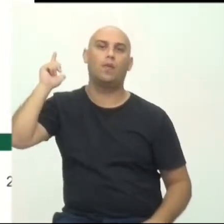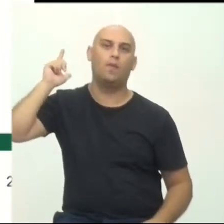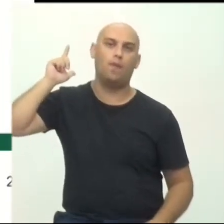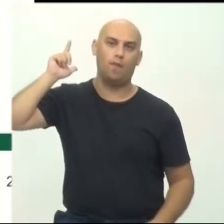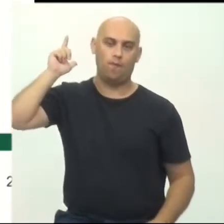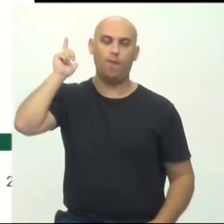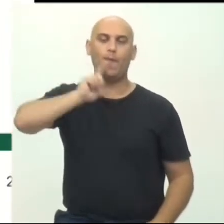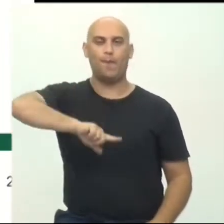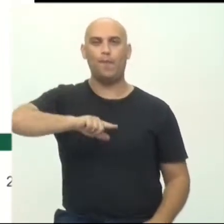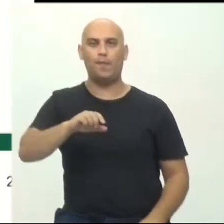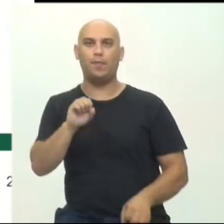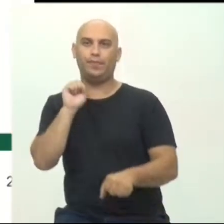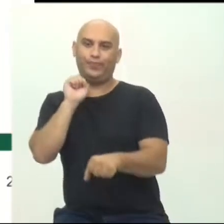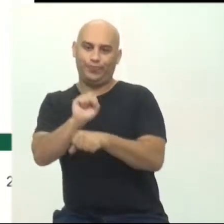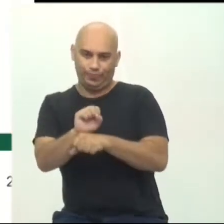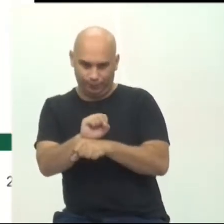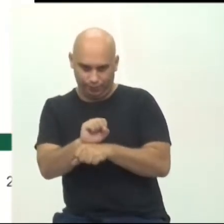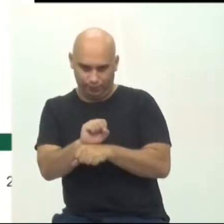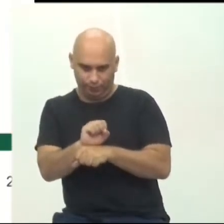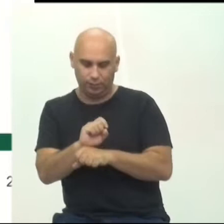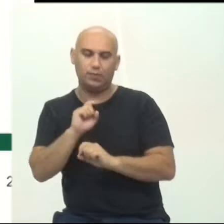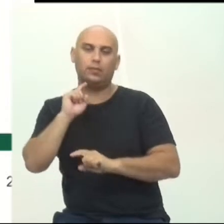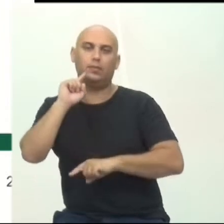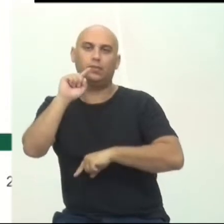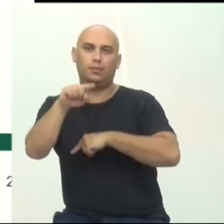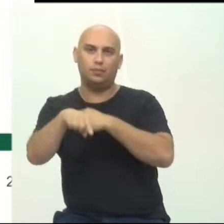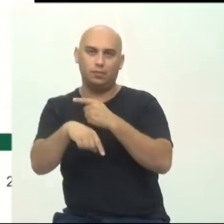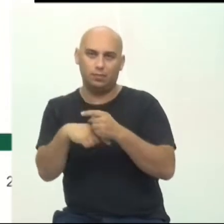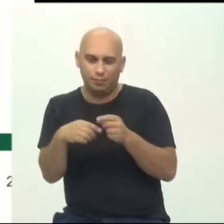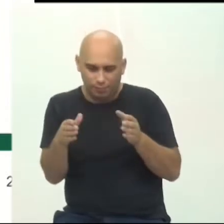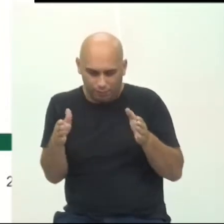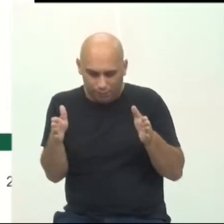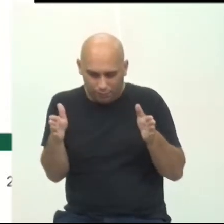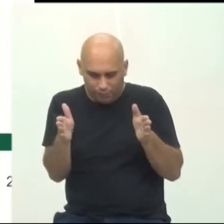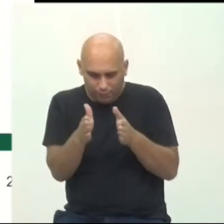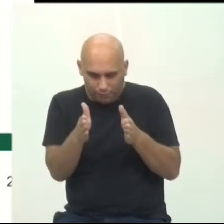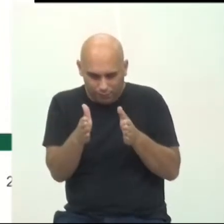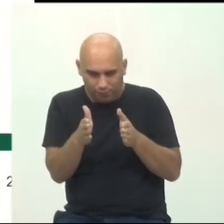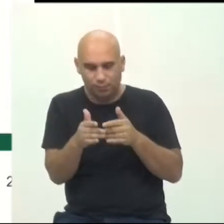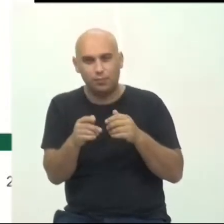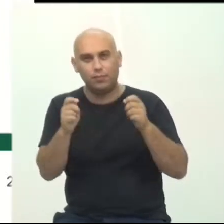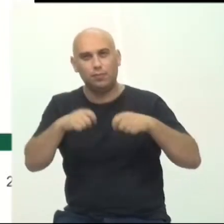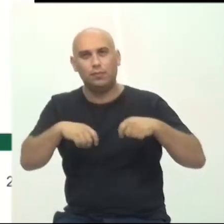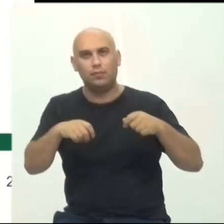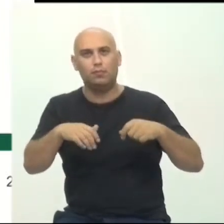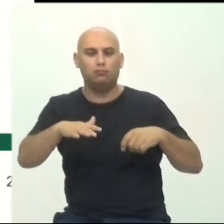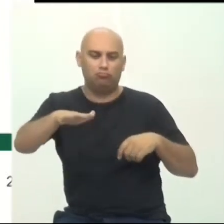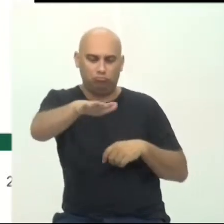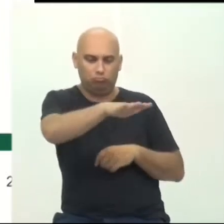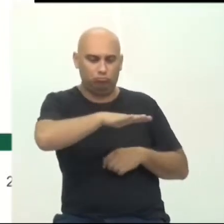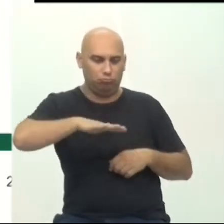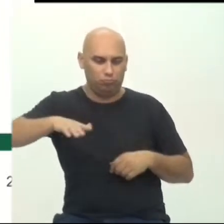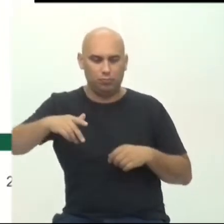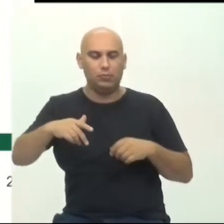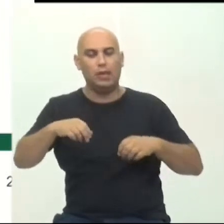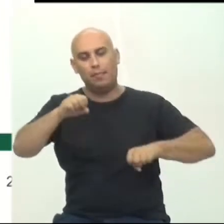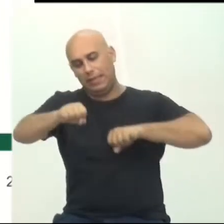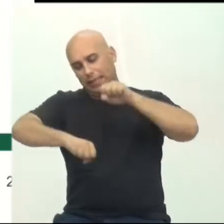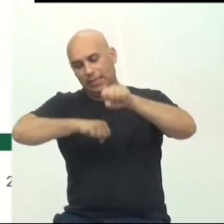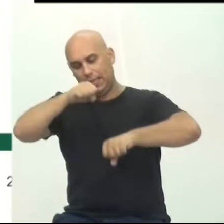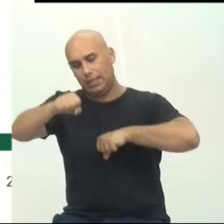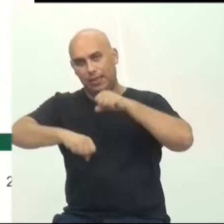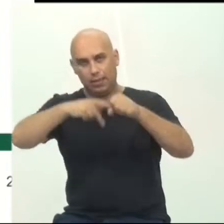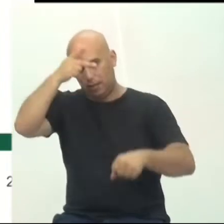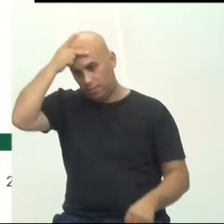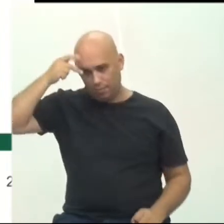ciclovia, interrompe, aí se cria um espaço onde tanto a bicicleta quanto o